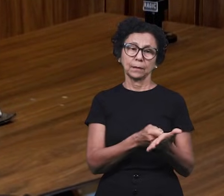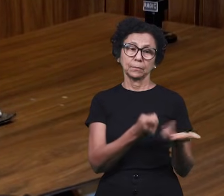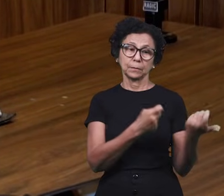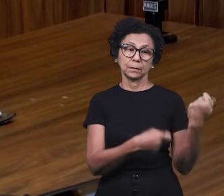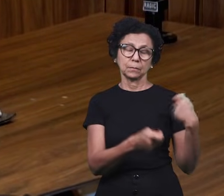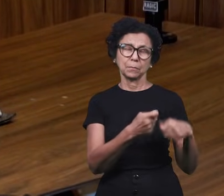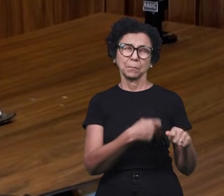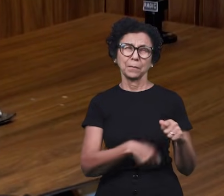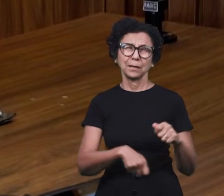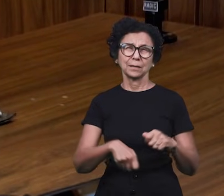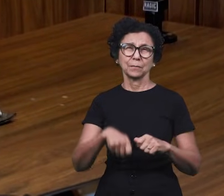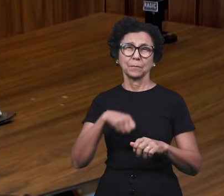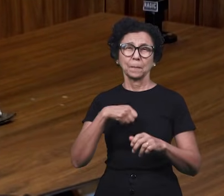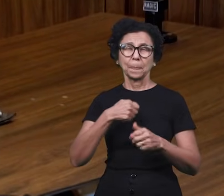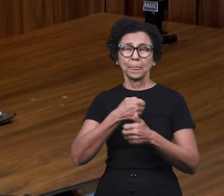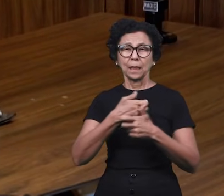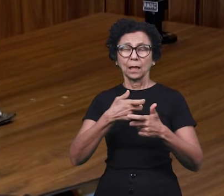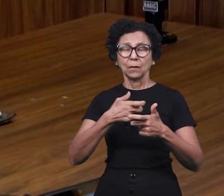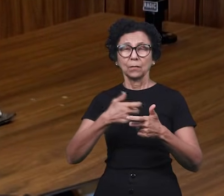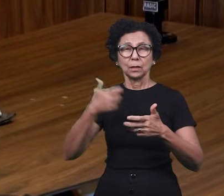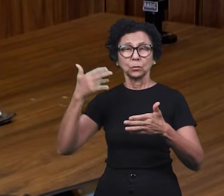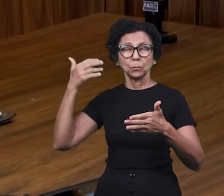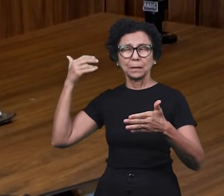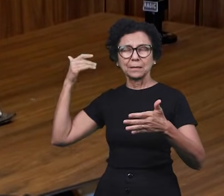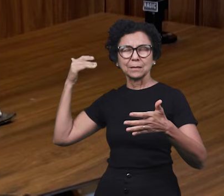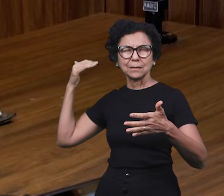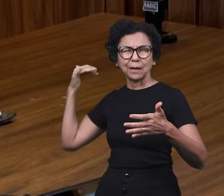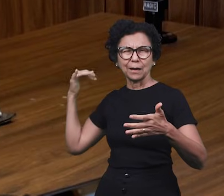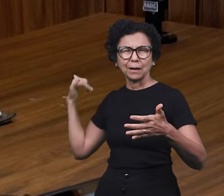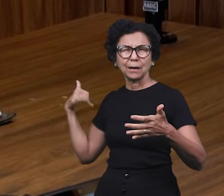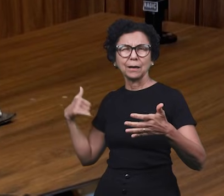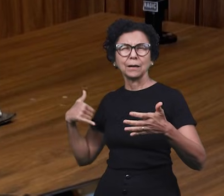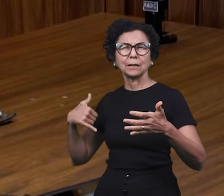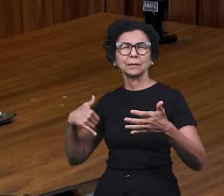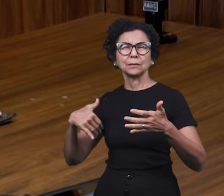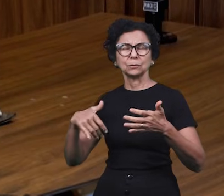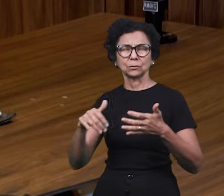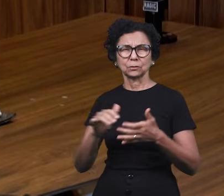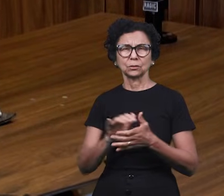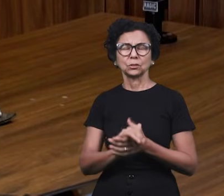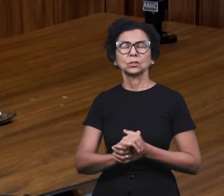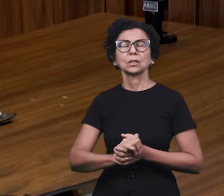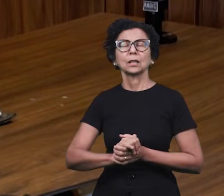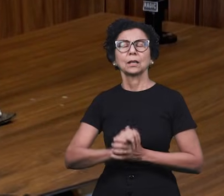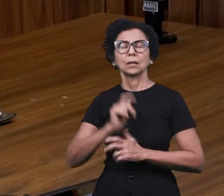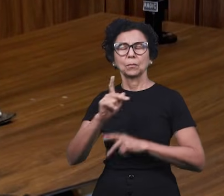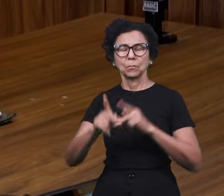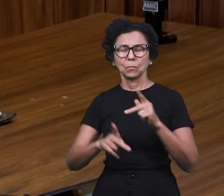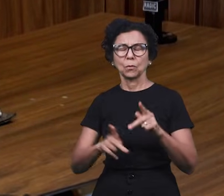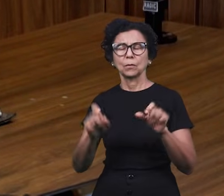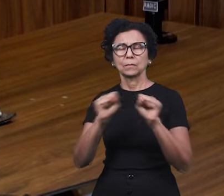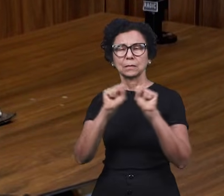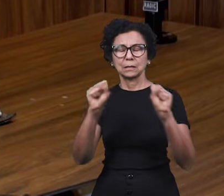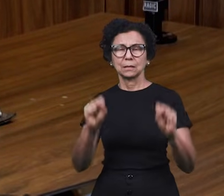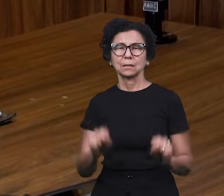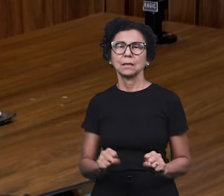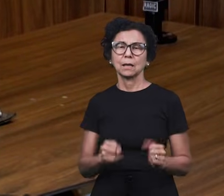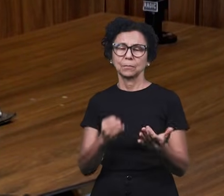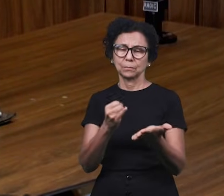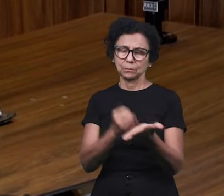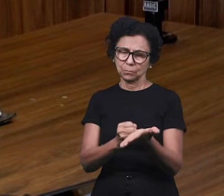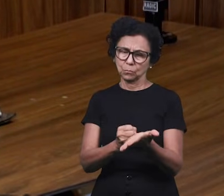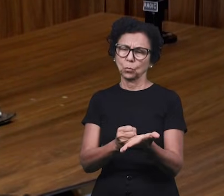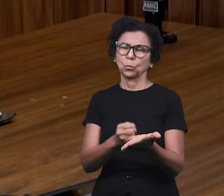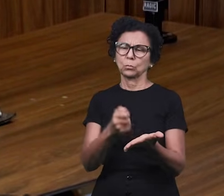né, desde a constituição dos primeiros povos ali entre a Mesopotâmia, né, já havia esse sistema de valorização, criar